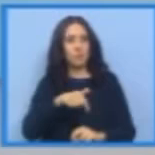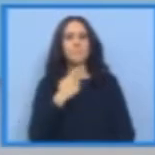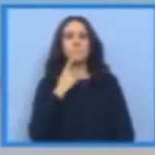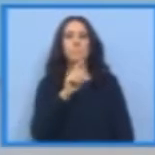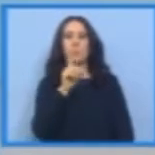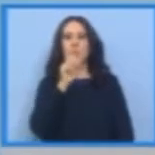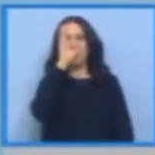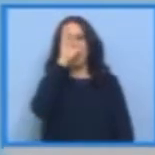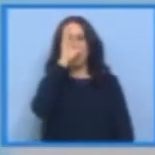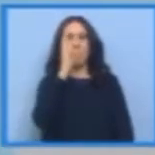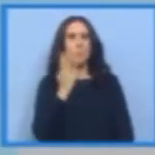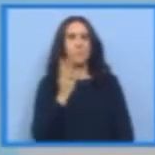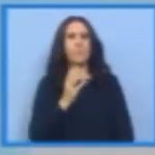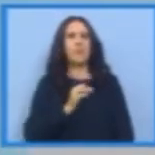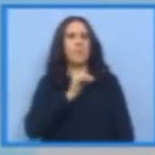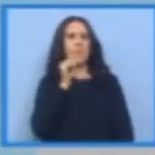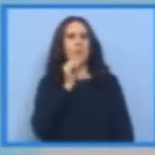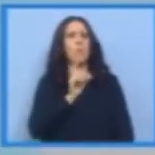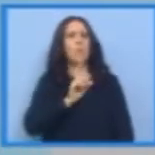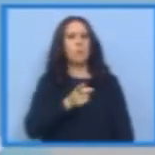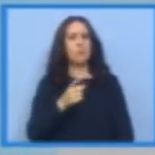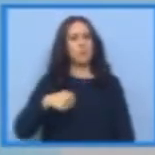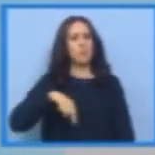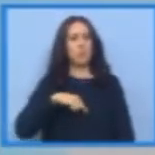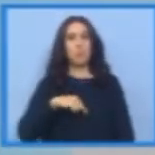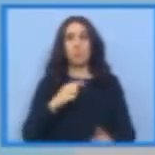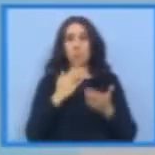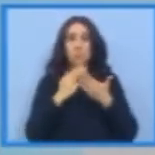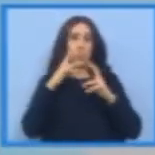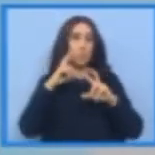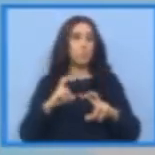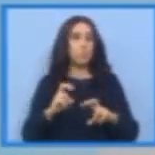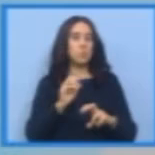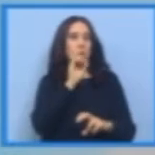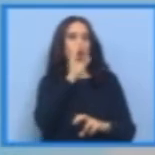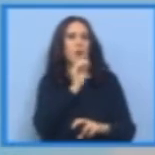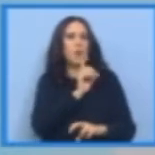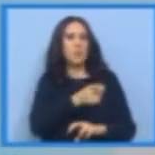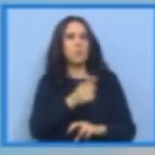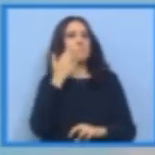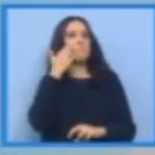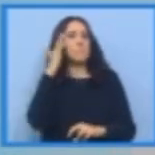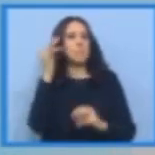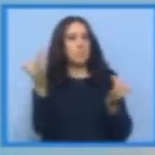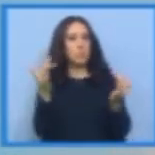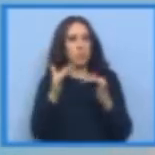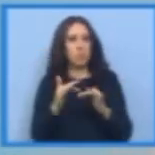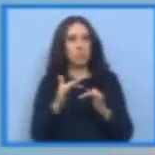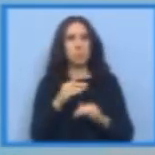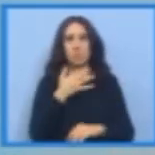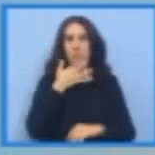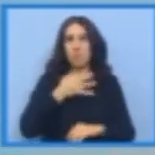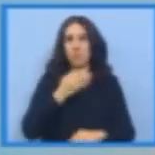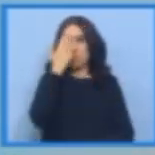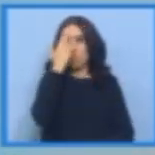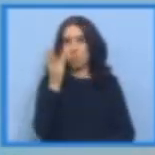antes de mais, que tendências o estudo conclui acerca das migrações. Acredito que sejam números que